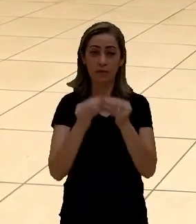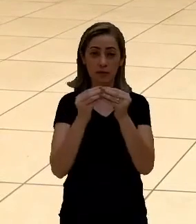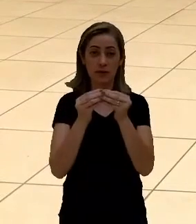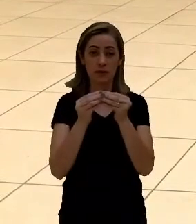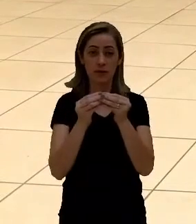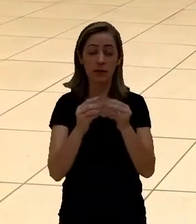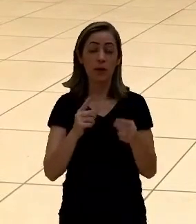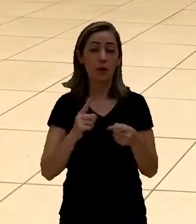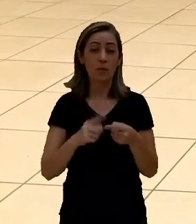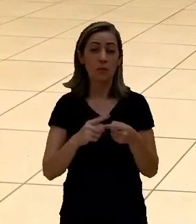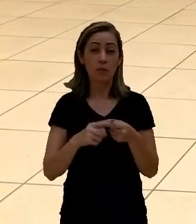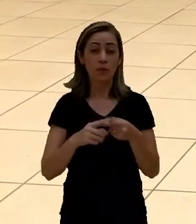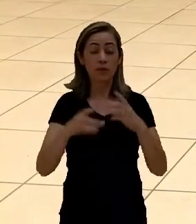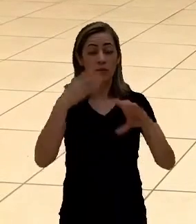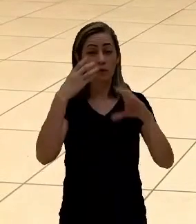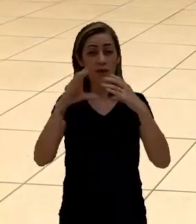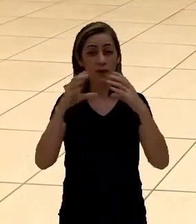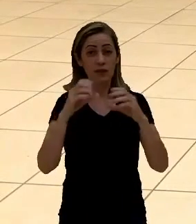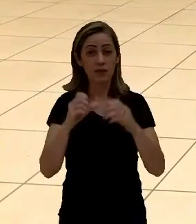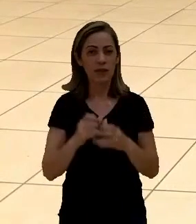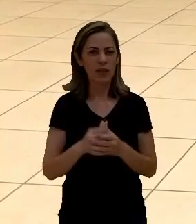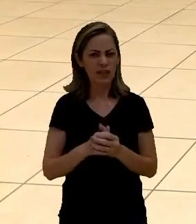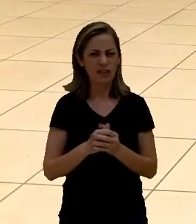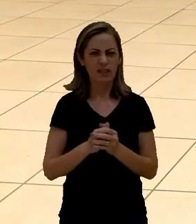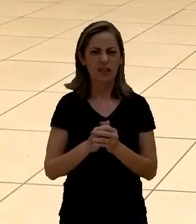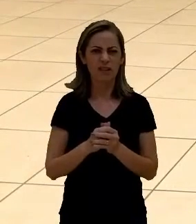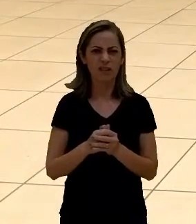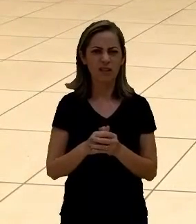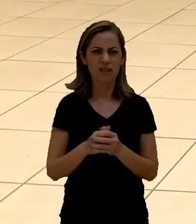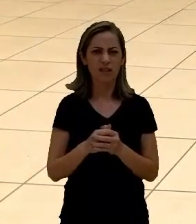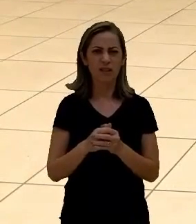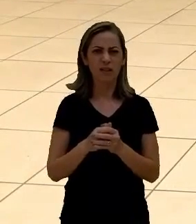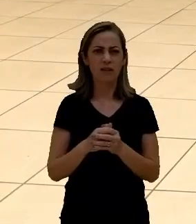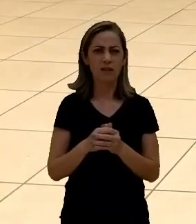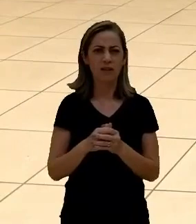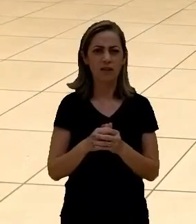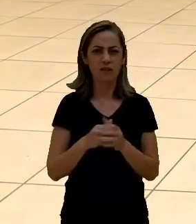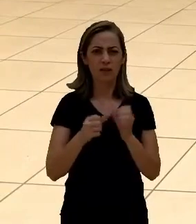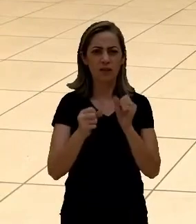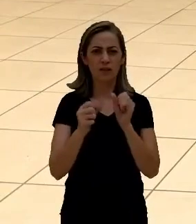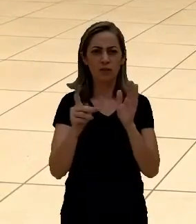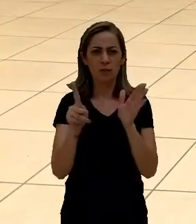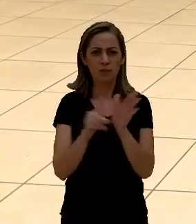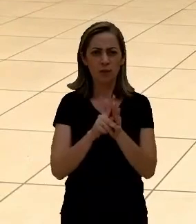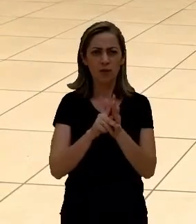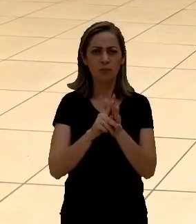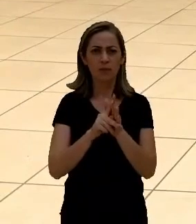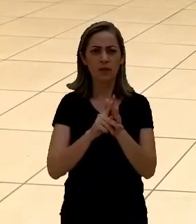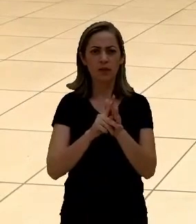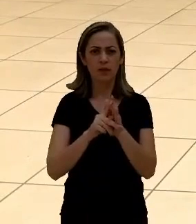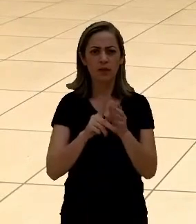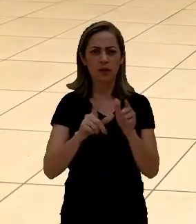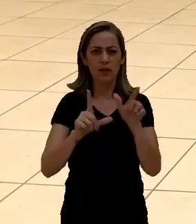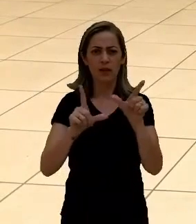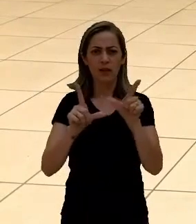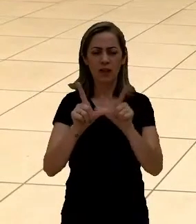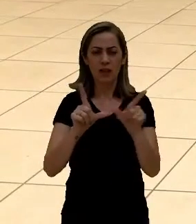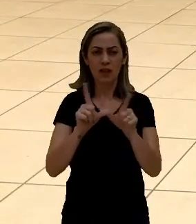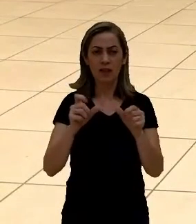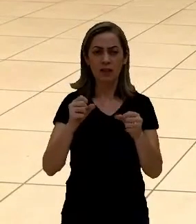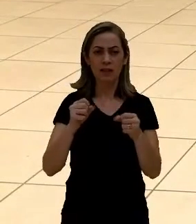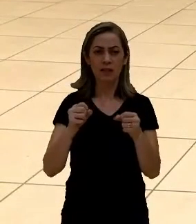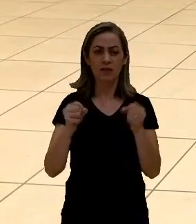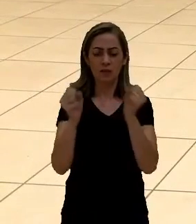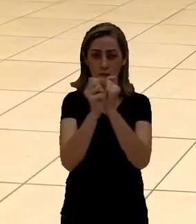do Glória quais cantos então Eu encaixo encaixo os cantos litúrgicos temos muitos